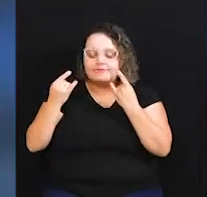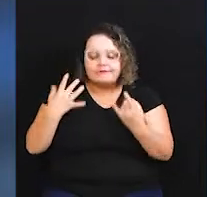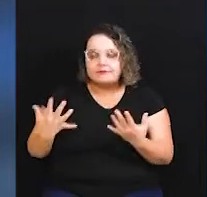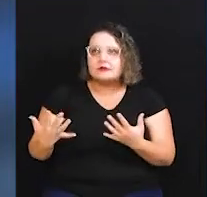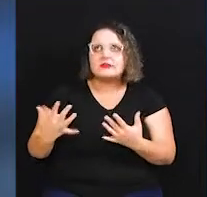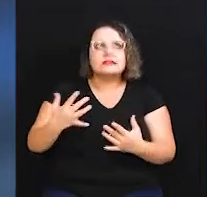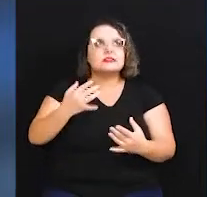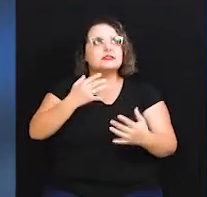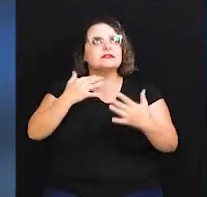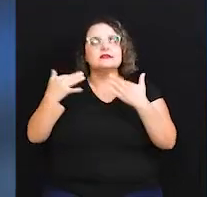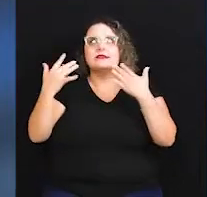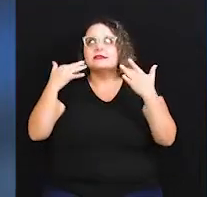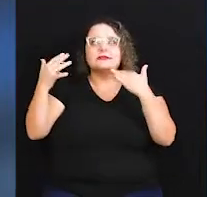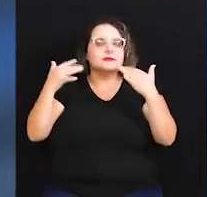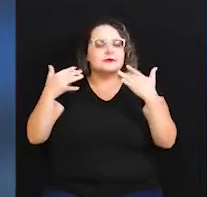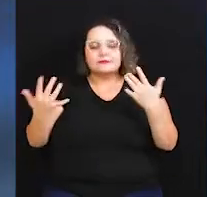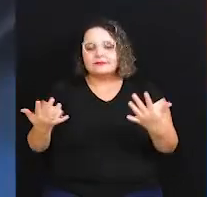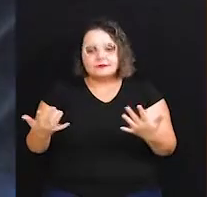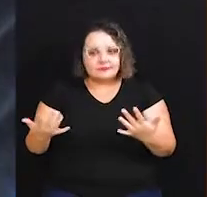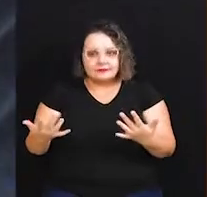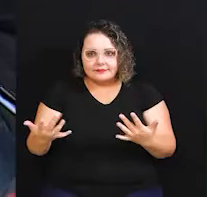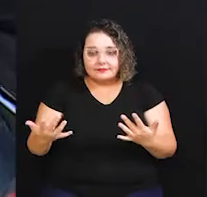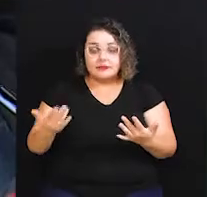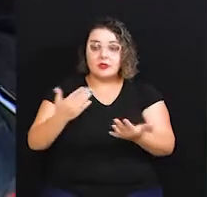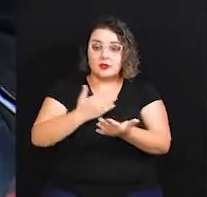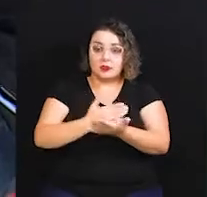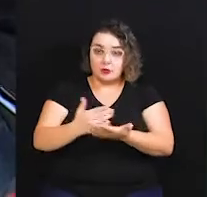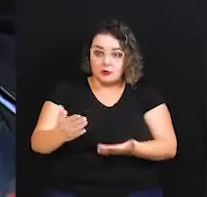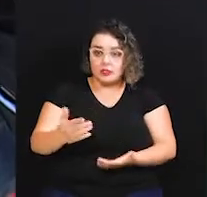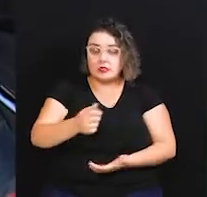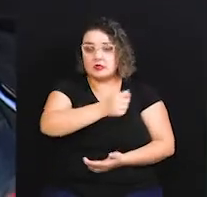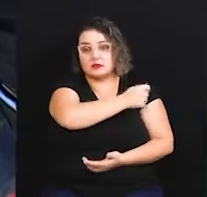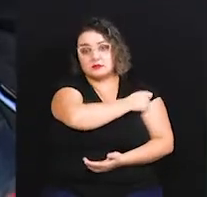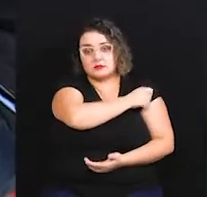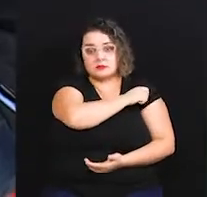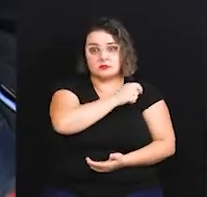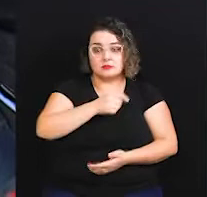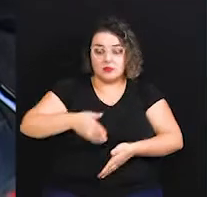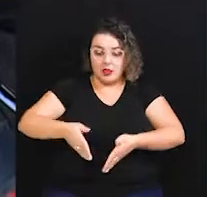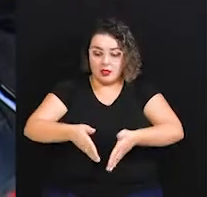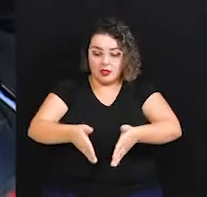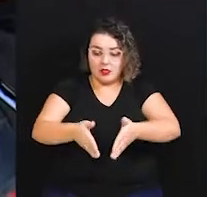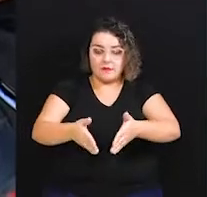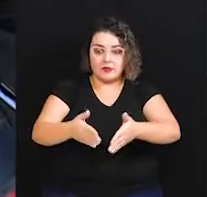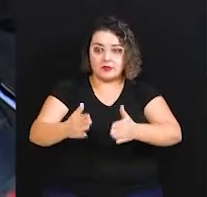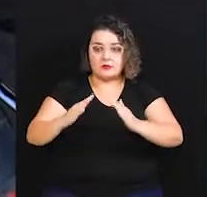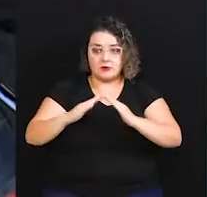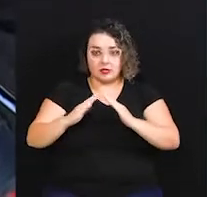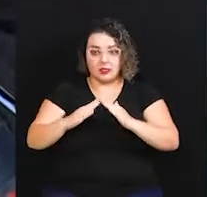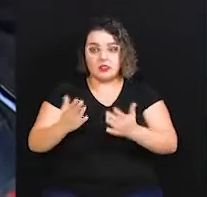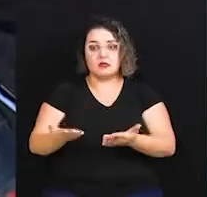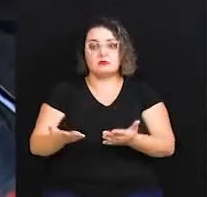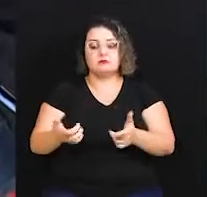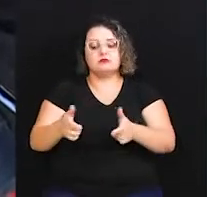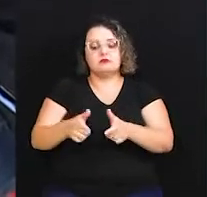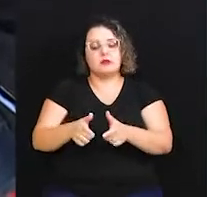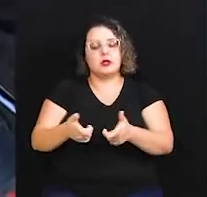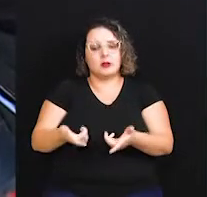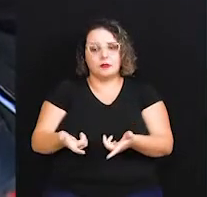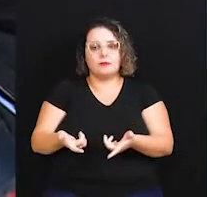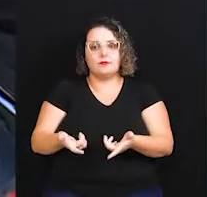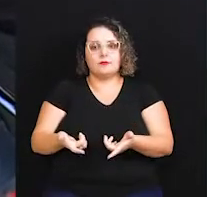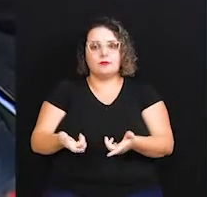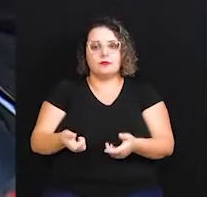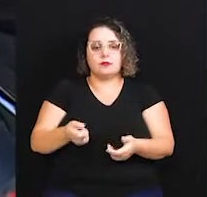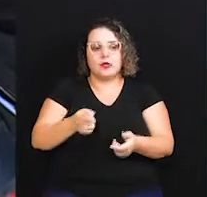inspiração. E comecei ali as aulas na viela de casa, depois o espaço se tornou pequeno. A saída foi